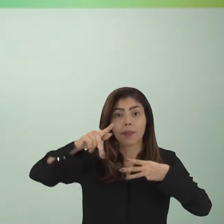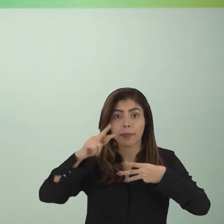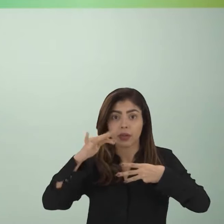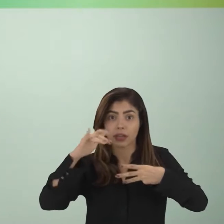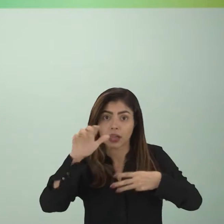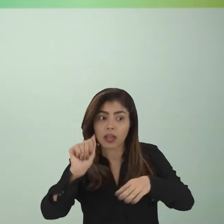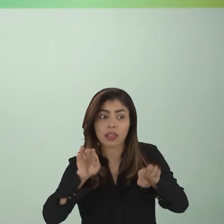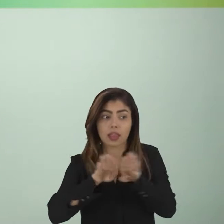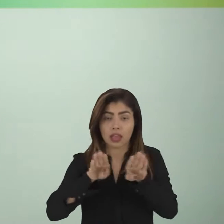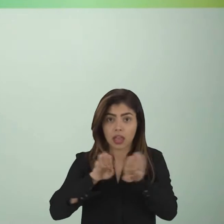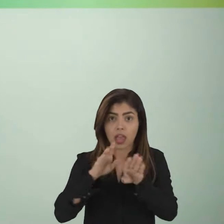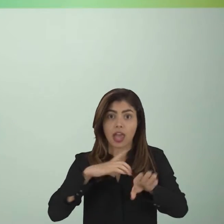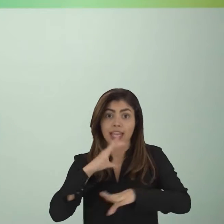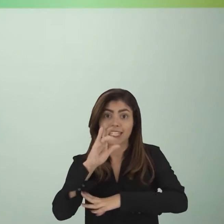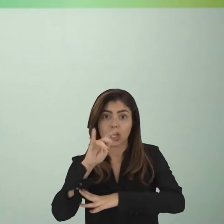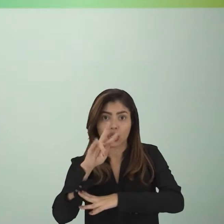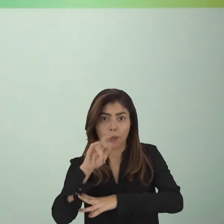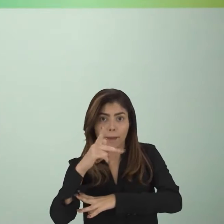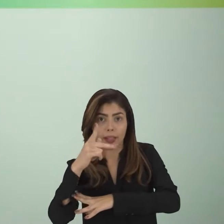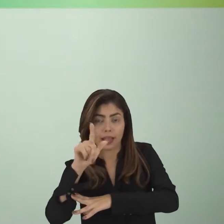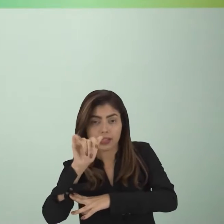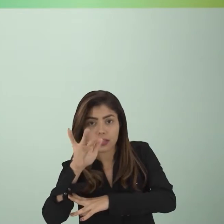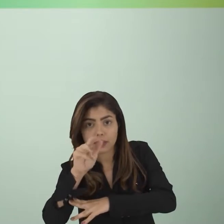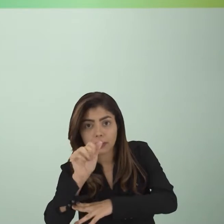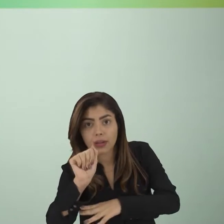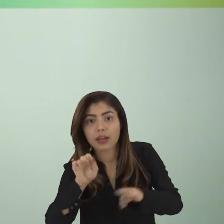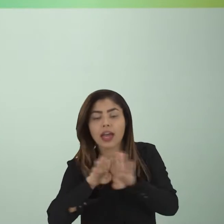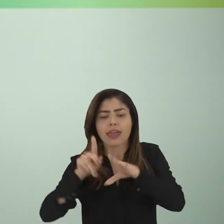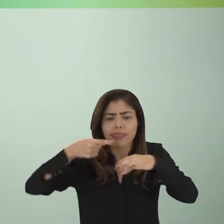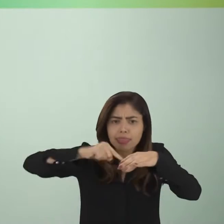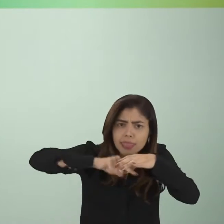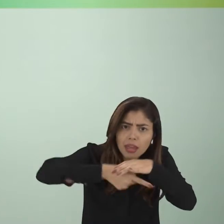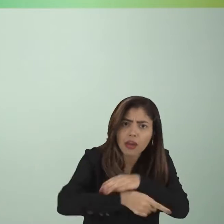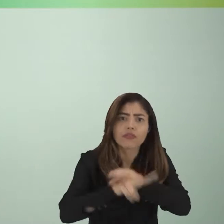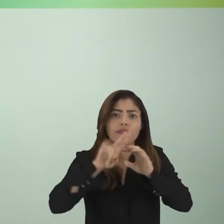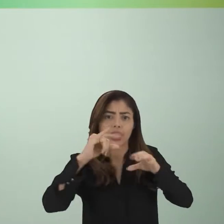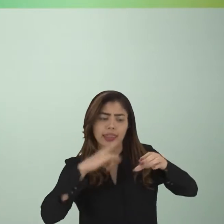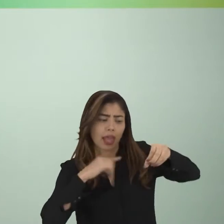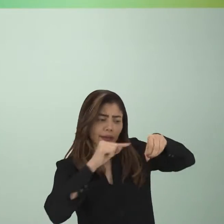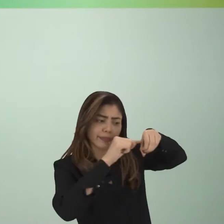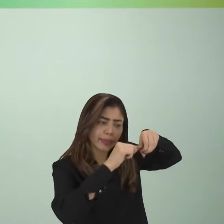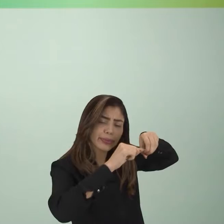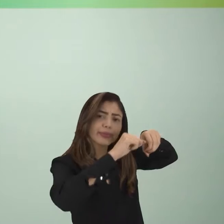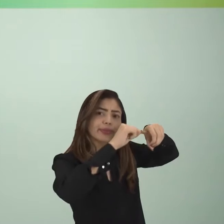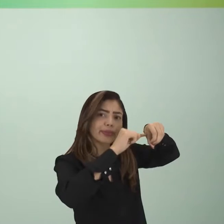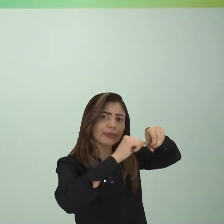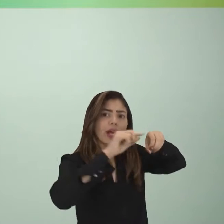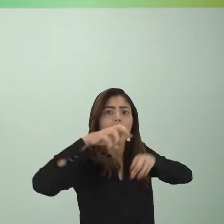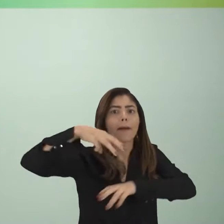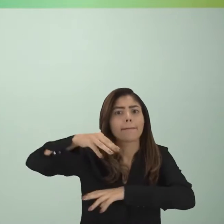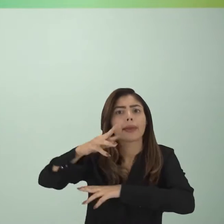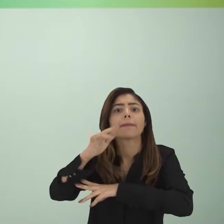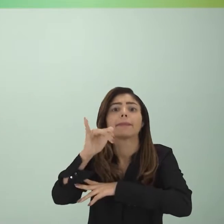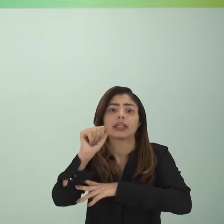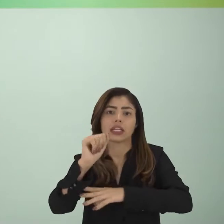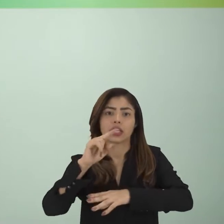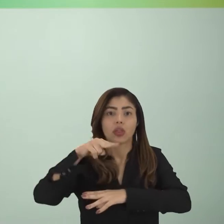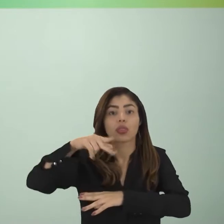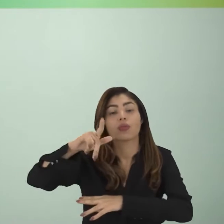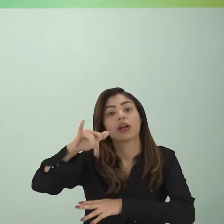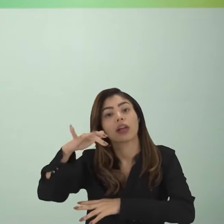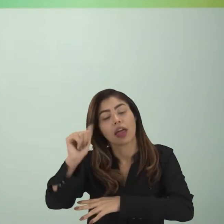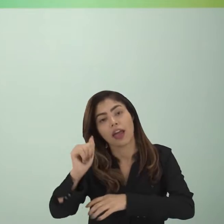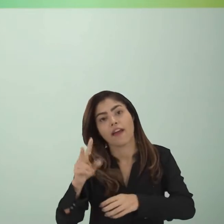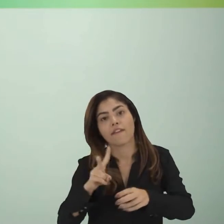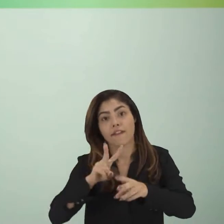plasmática, citoplasma e dentro vai ter uma membrana, a membrana nuclear. Essa membrana nuclear ela vai formar o núcleo